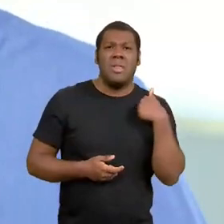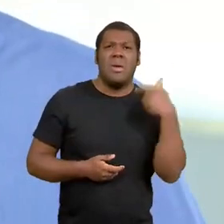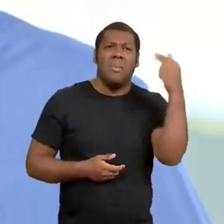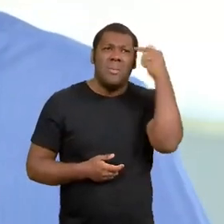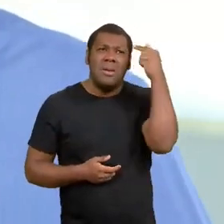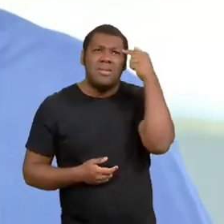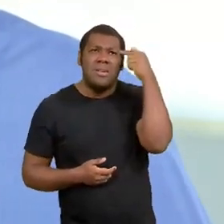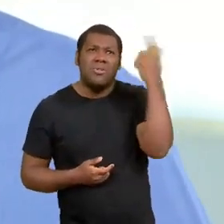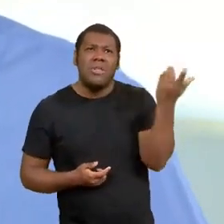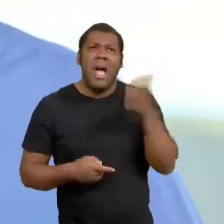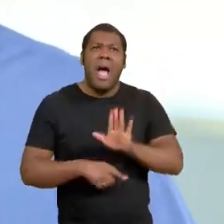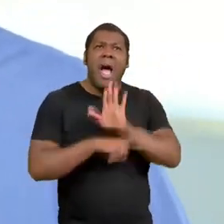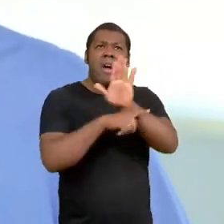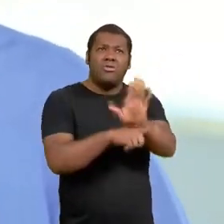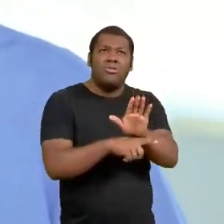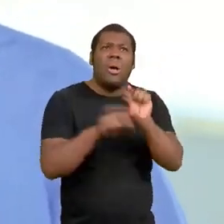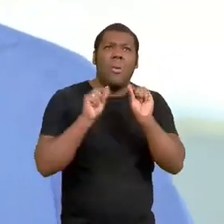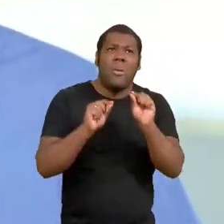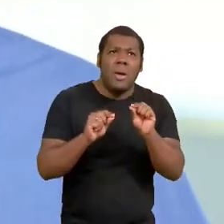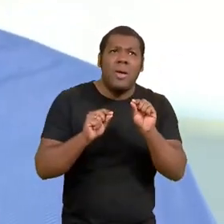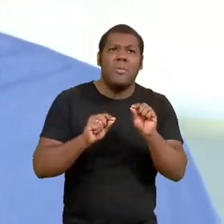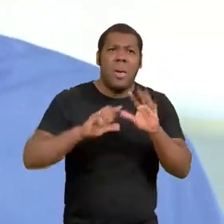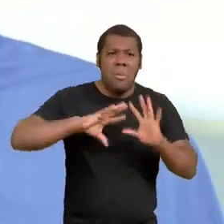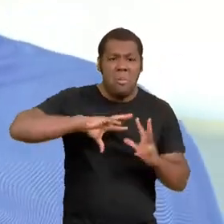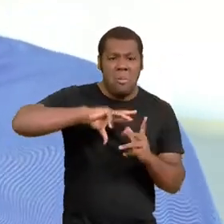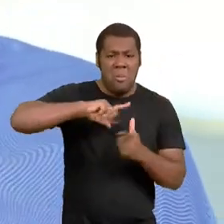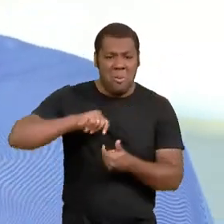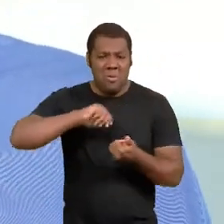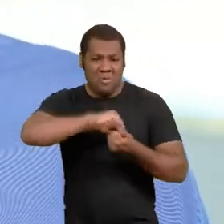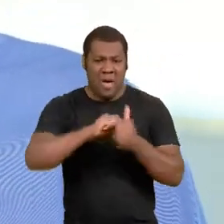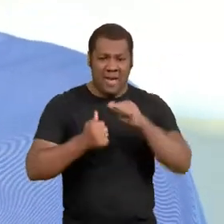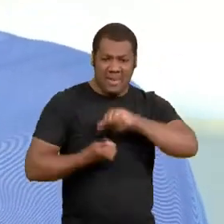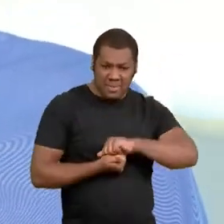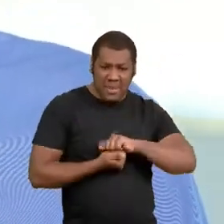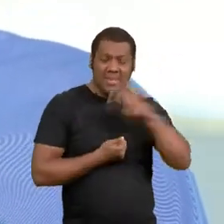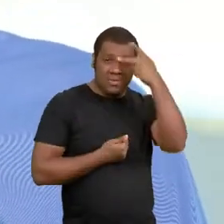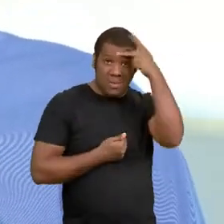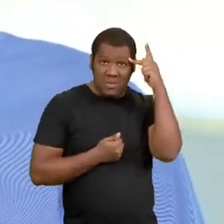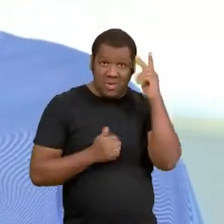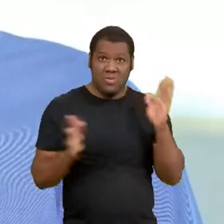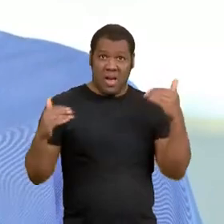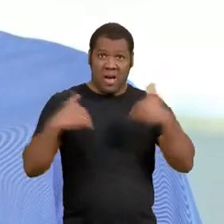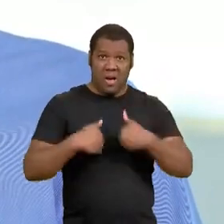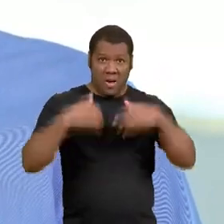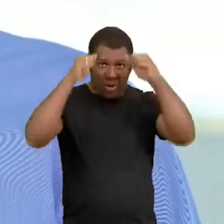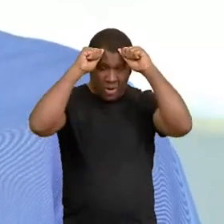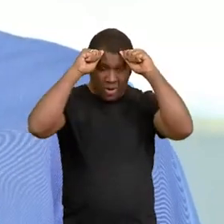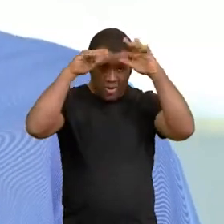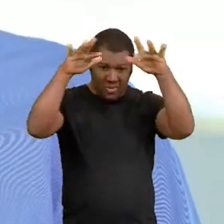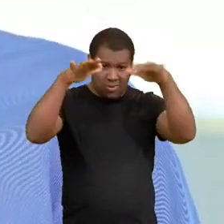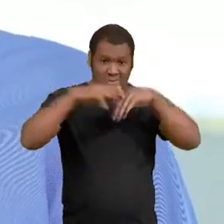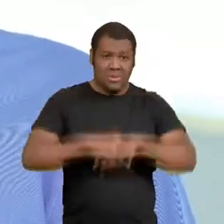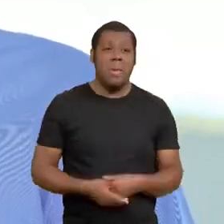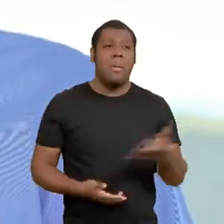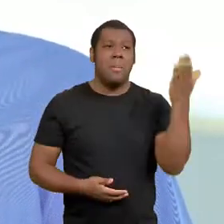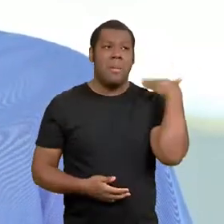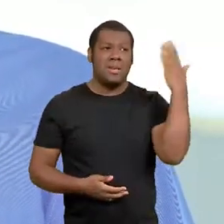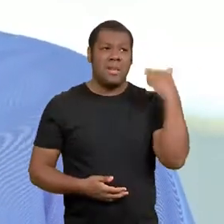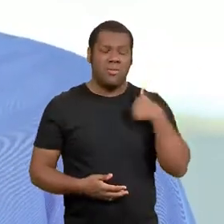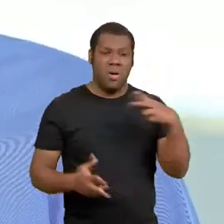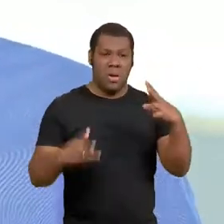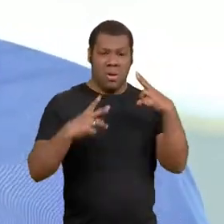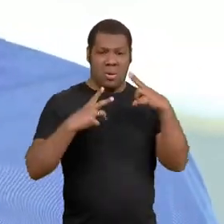um mundo. Uhum. Eu não sei se você lembra, na minha posse, a Jorge pediu para que não tivesse a salva de